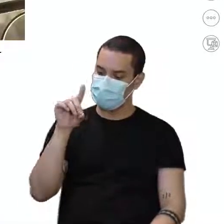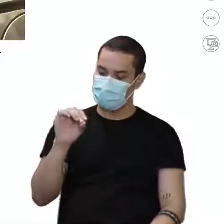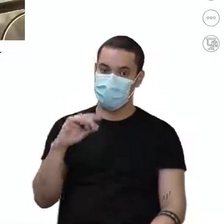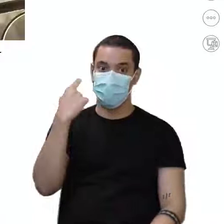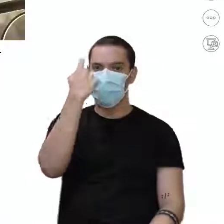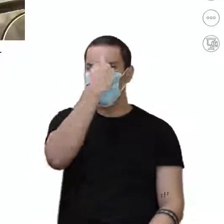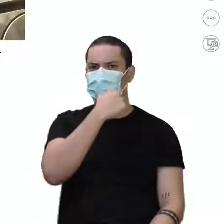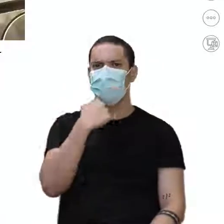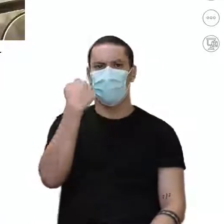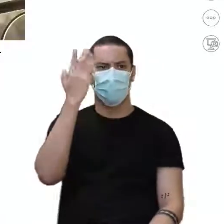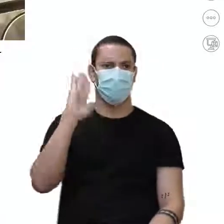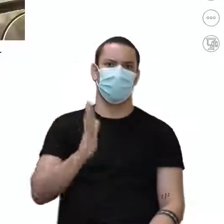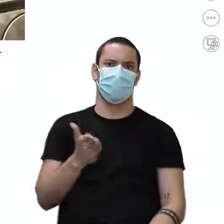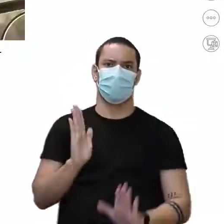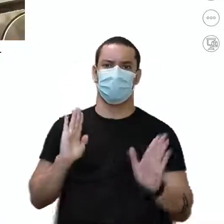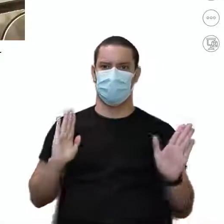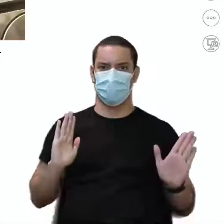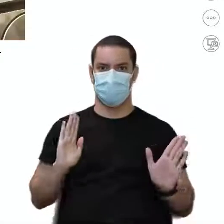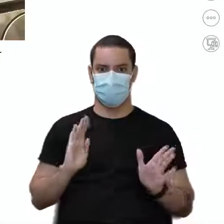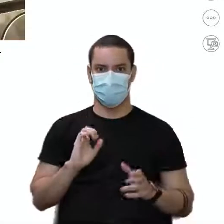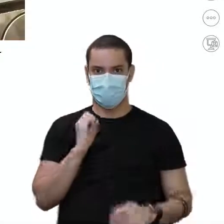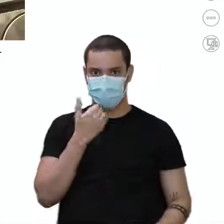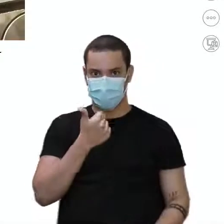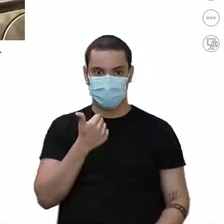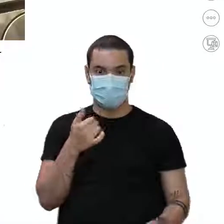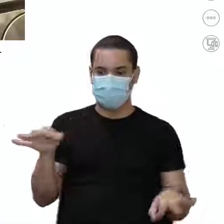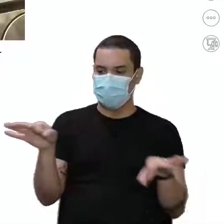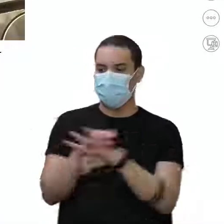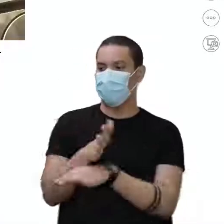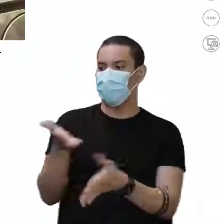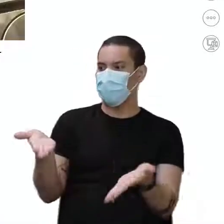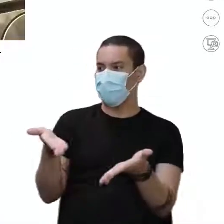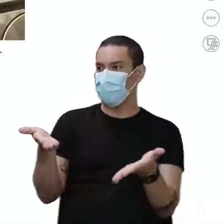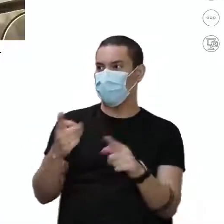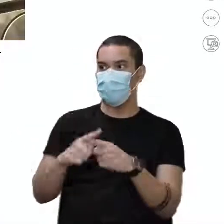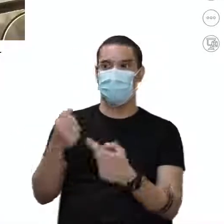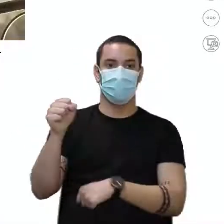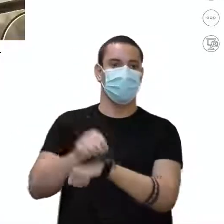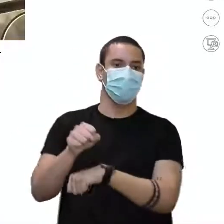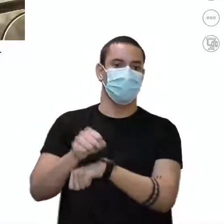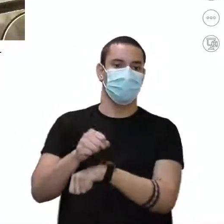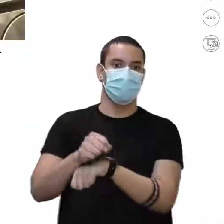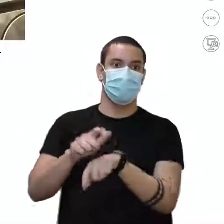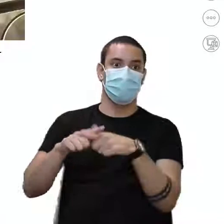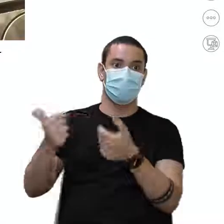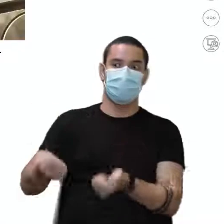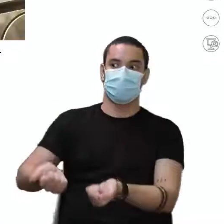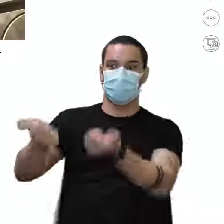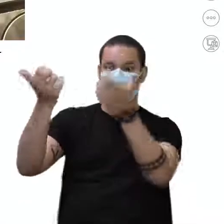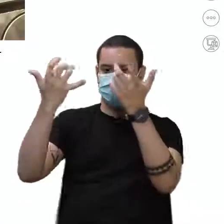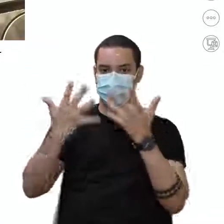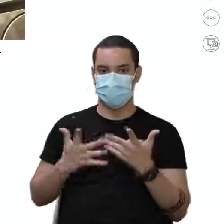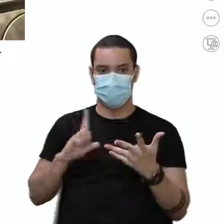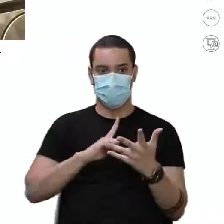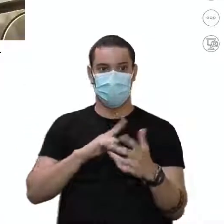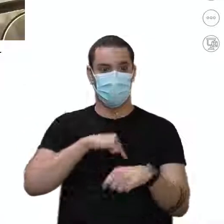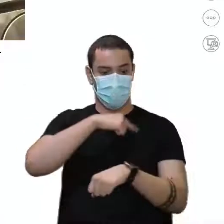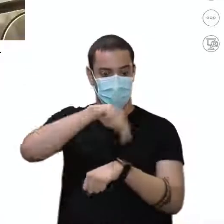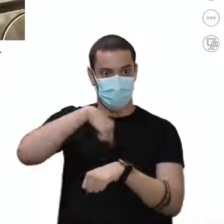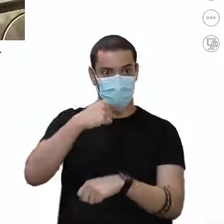1 hora. Tudo bem? Acabou de acabar essa situação do esperar, mas aí ele fala que isso durou por